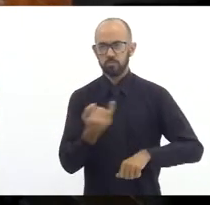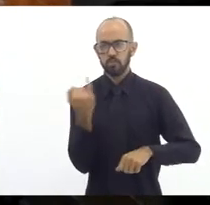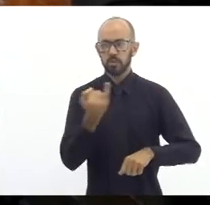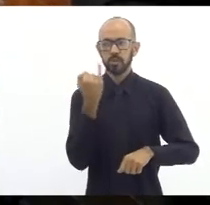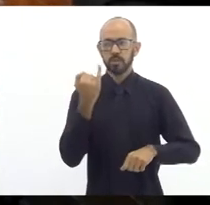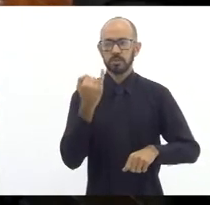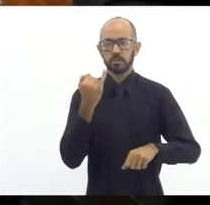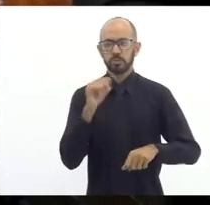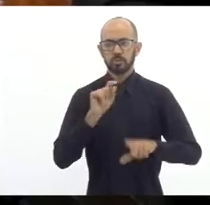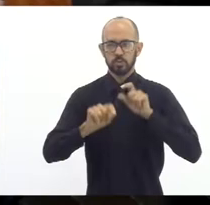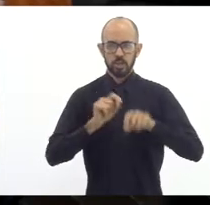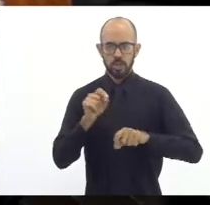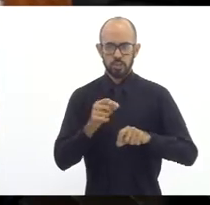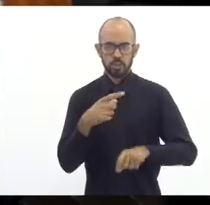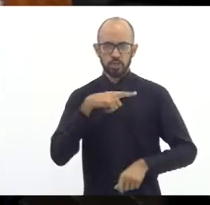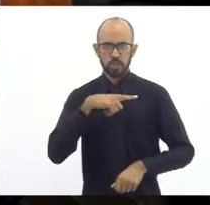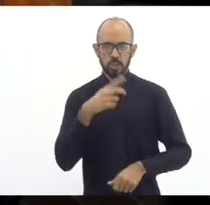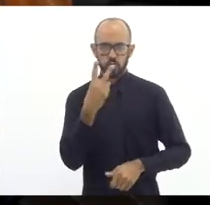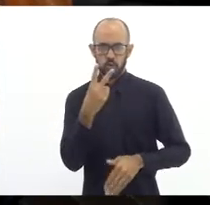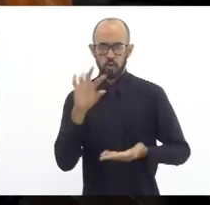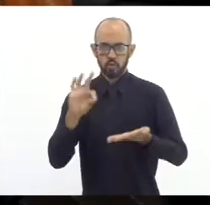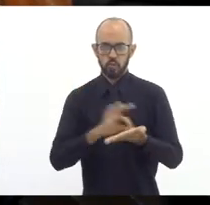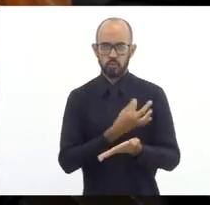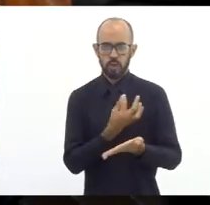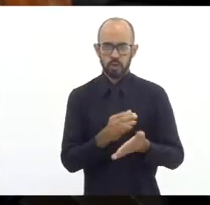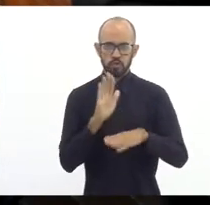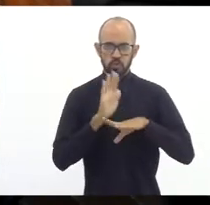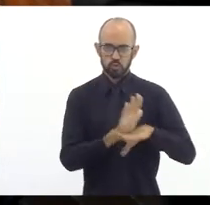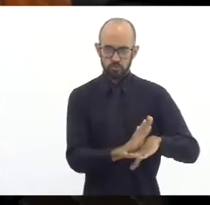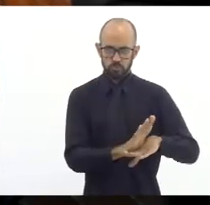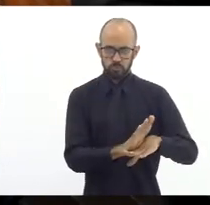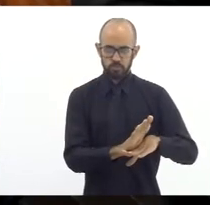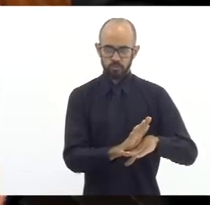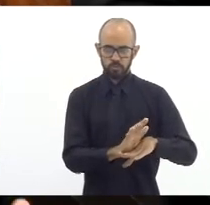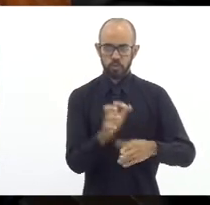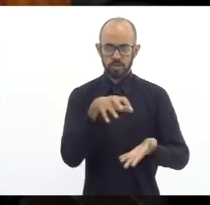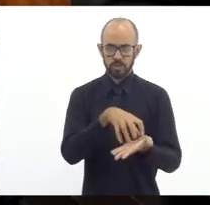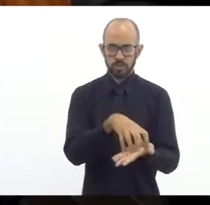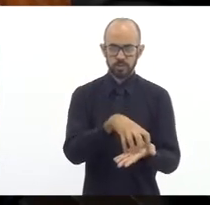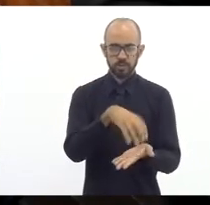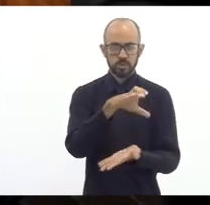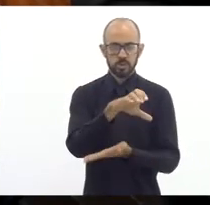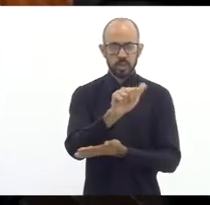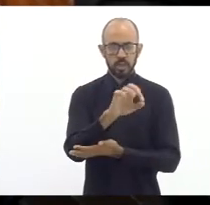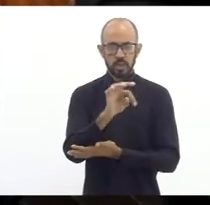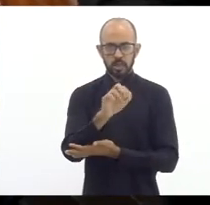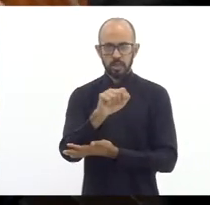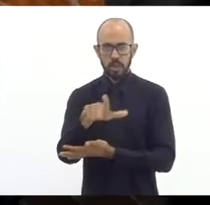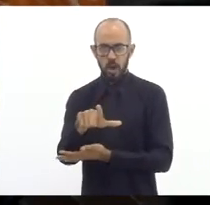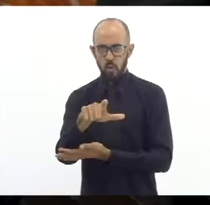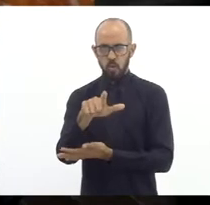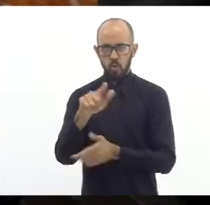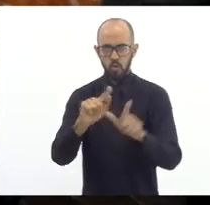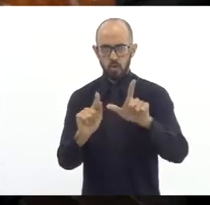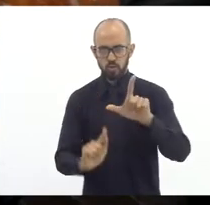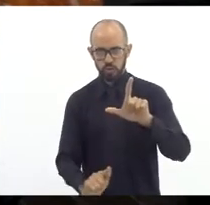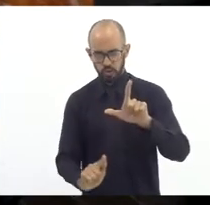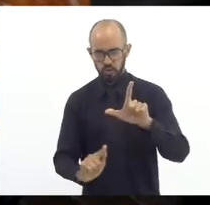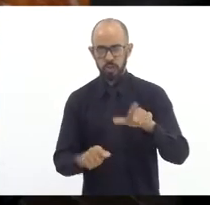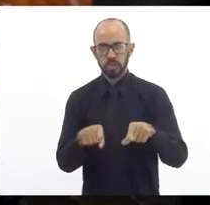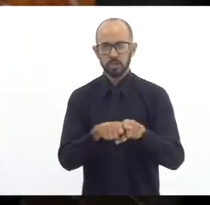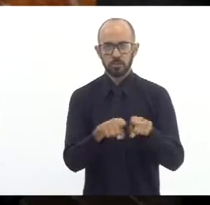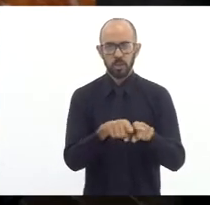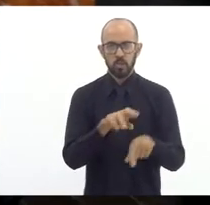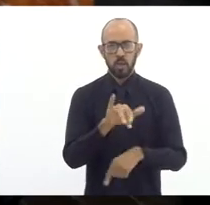agência ela tem dois convênios de cooperação com a Central Logística e com a Rio Trilhos. Os servidores da Central